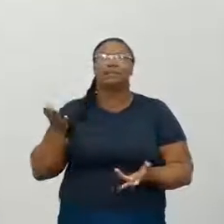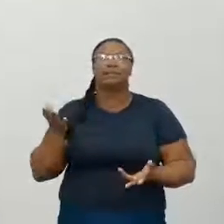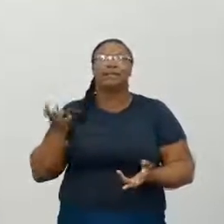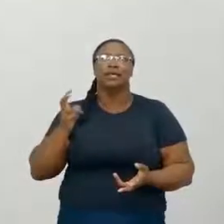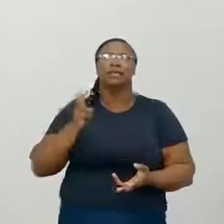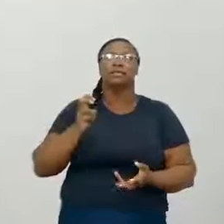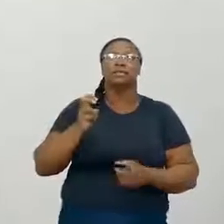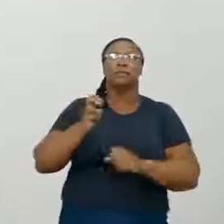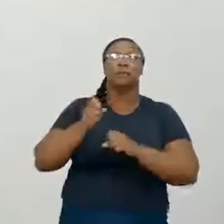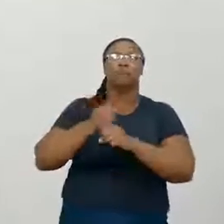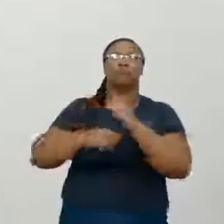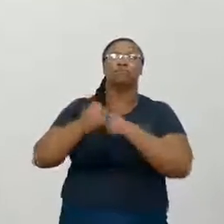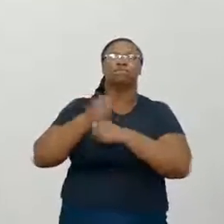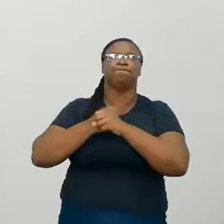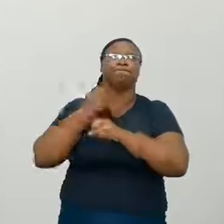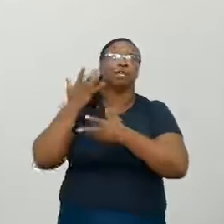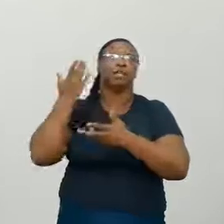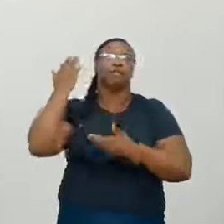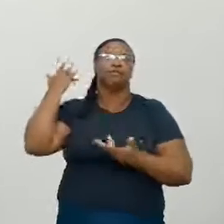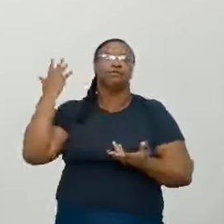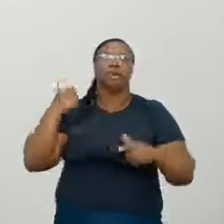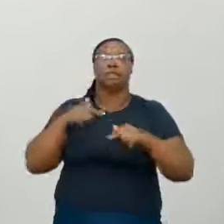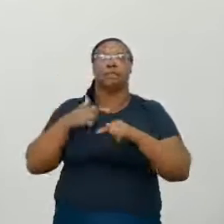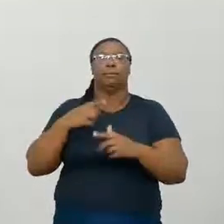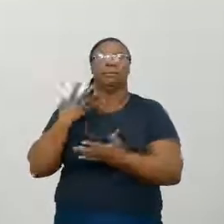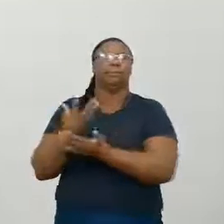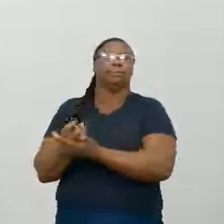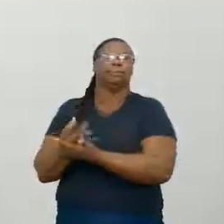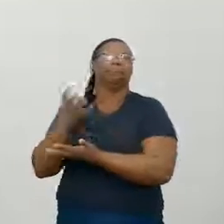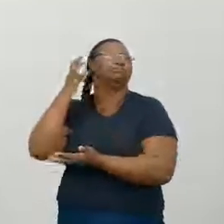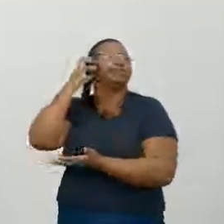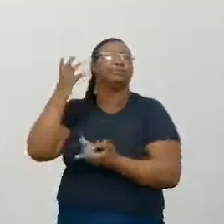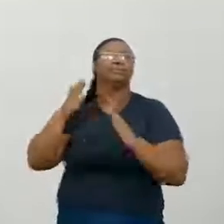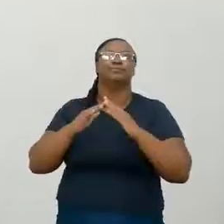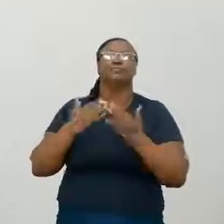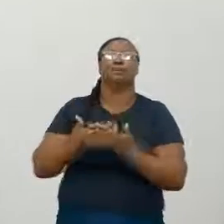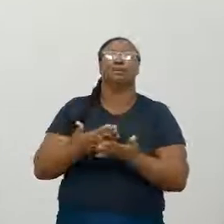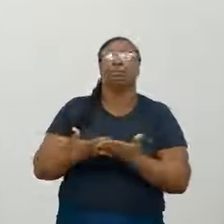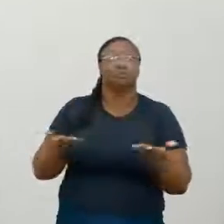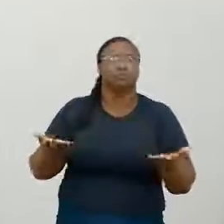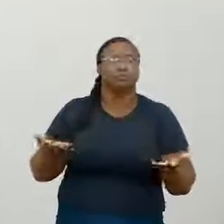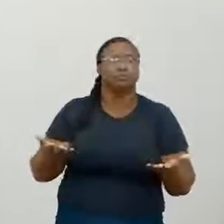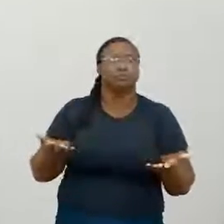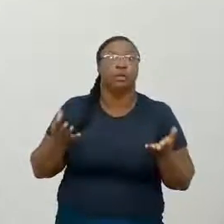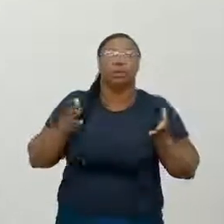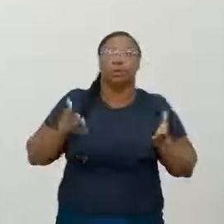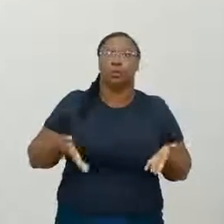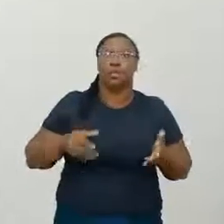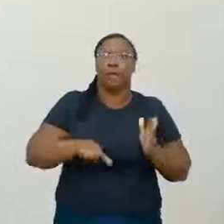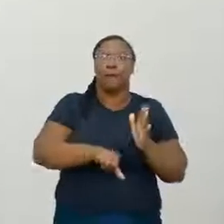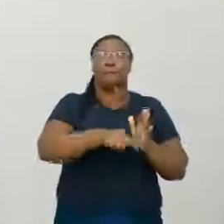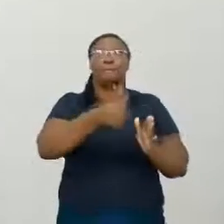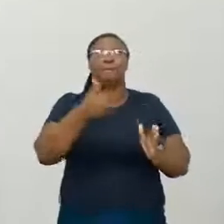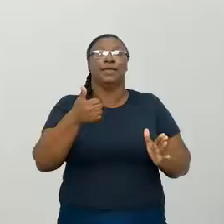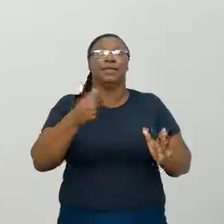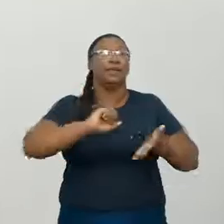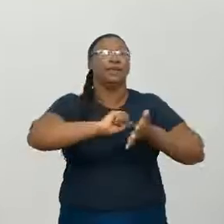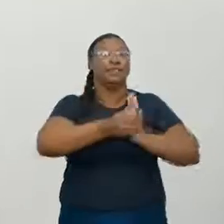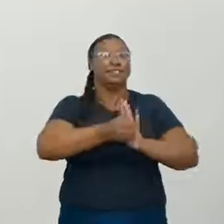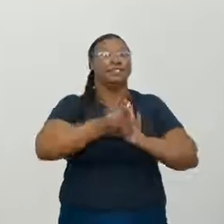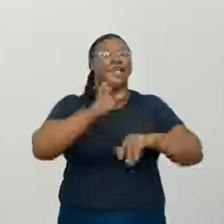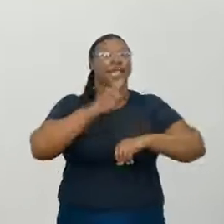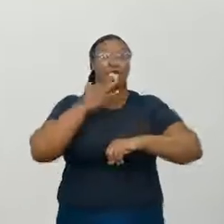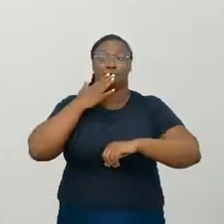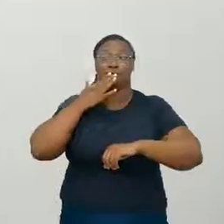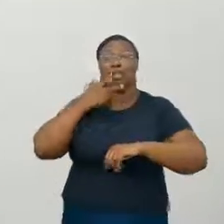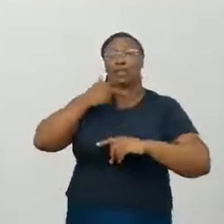anos atrás a gente já está trabalhando com podcast dentro da escola, né? Eu lembro que, assim, a primeira proposta que eu fiz de podcast foi era para